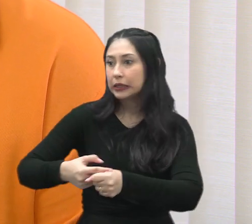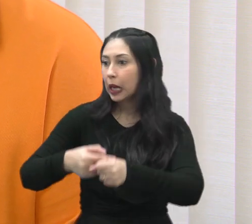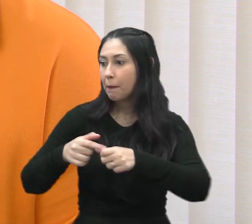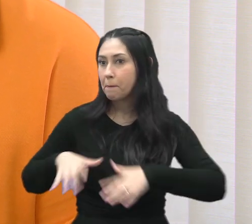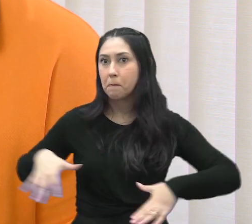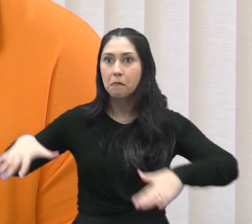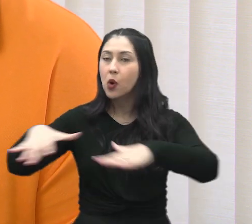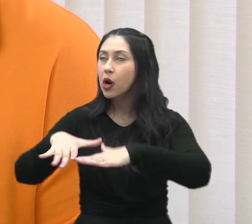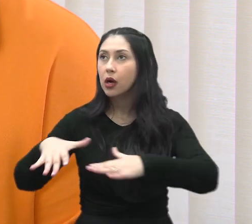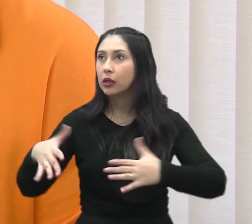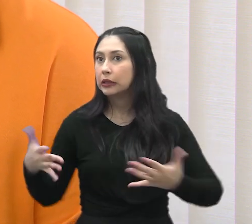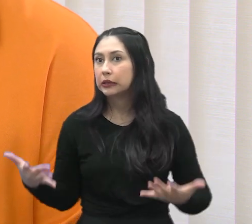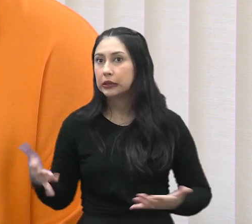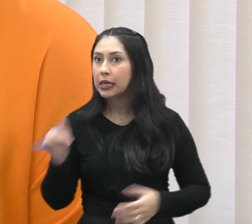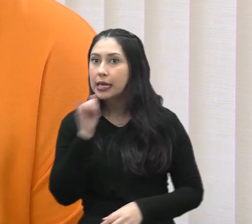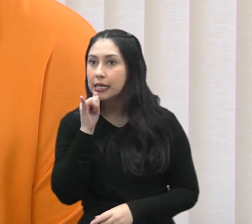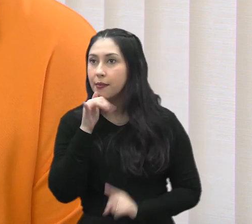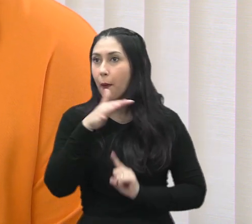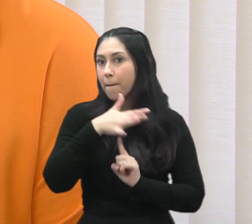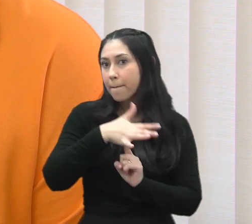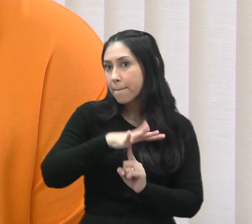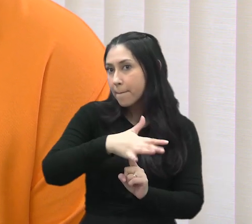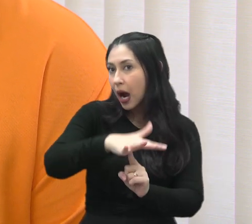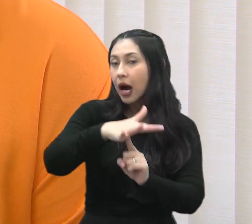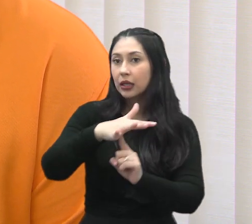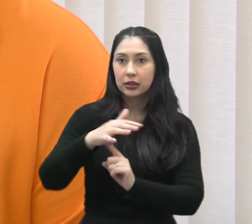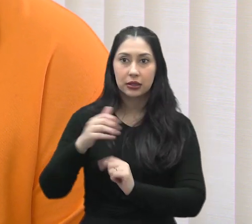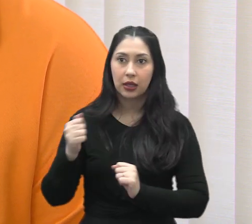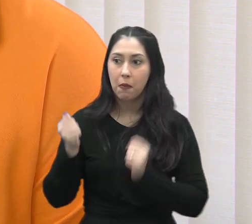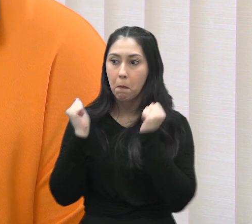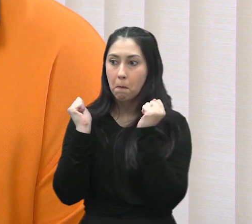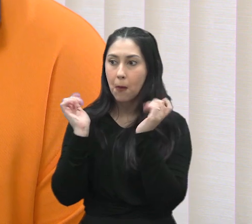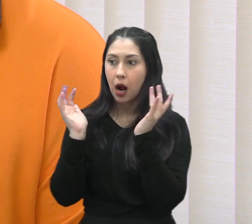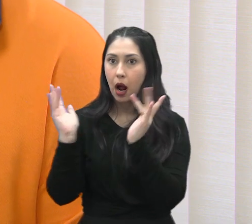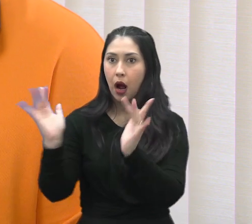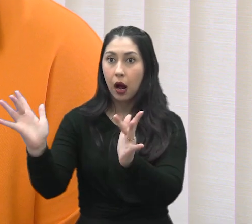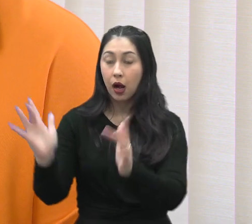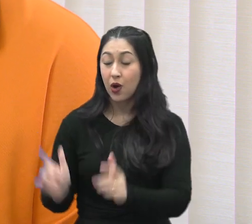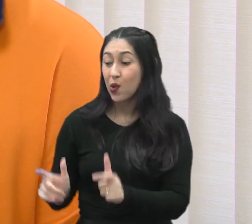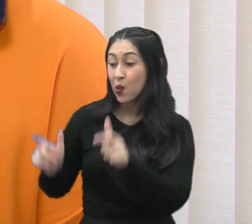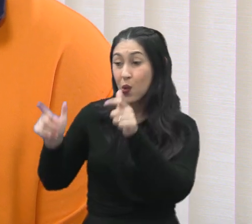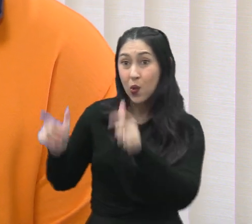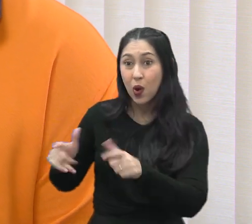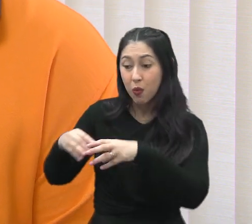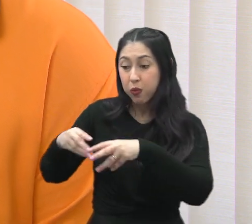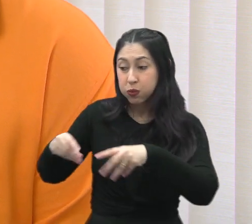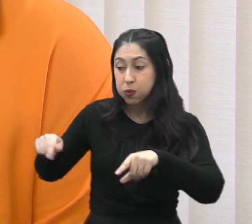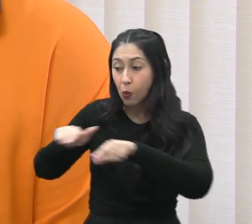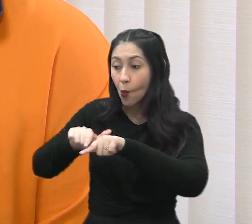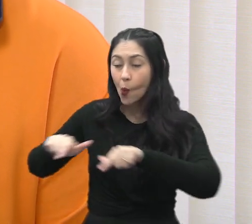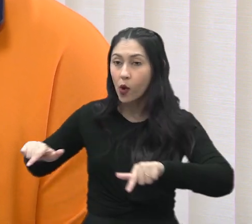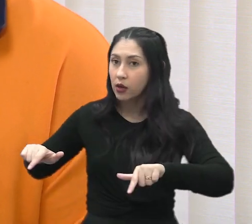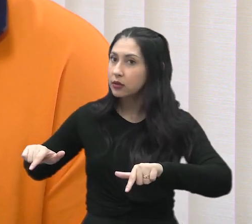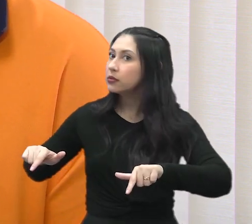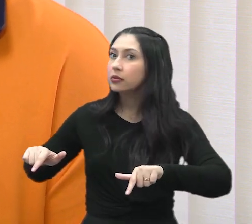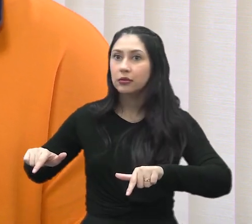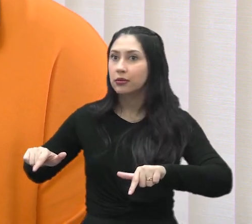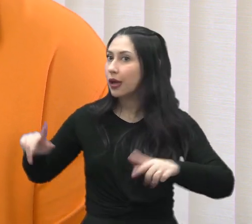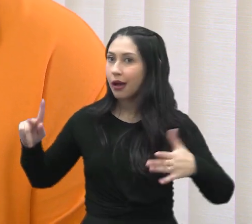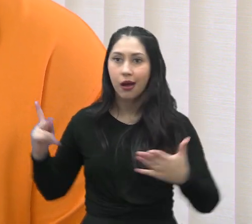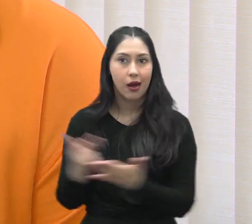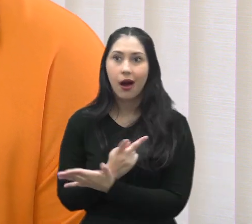Você descartar entulho numa área praça, num parque ou num terreno